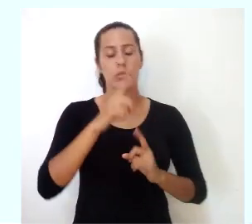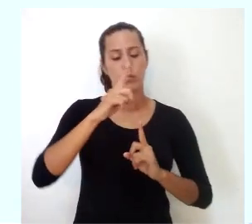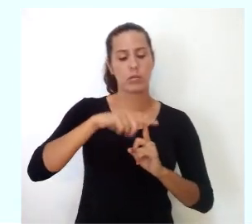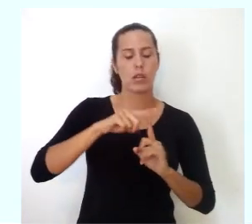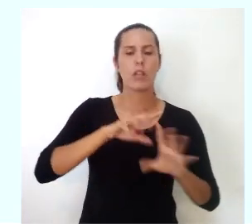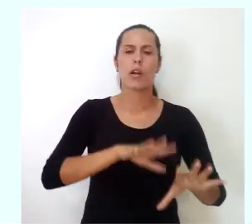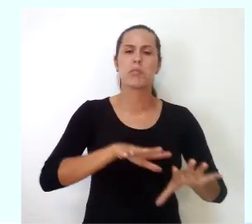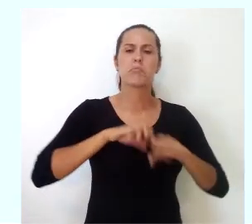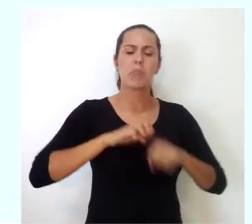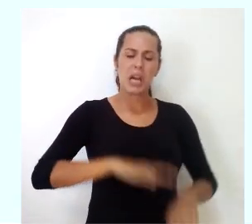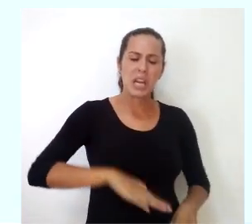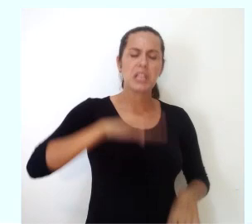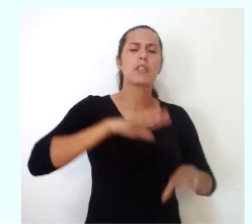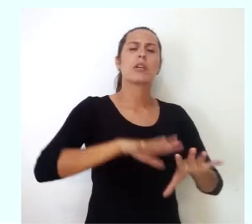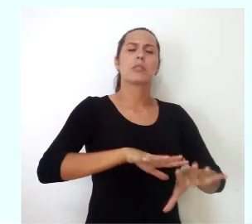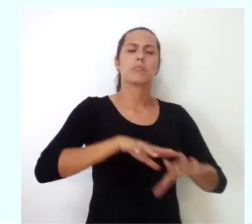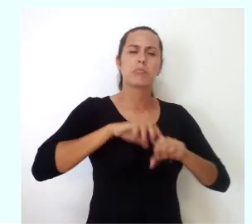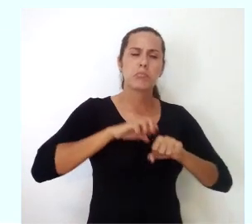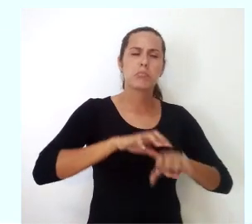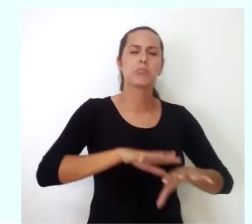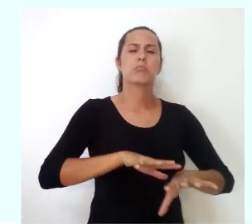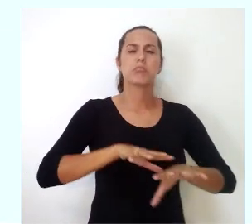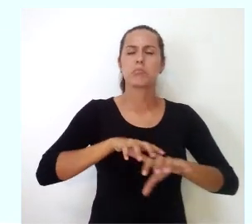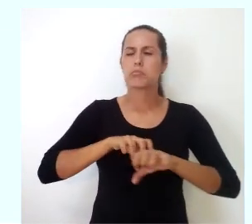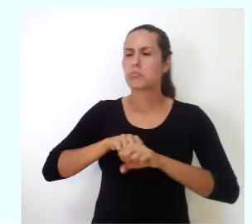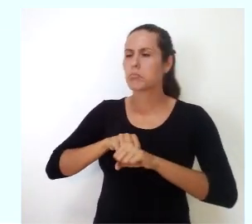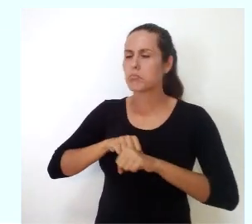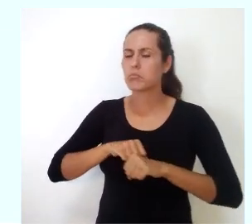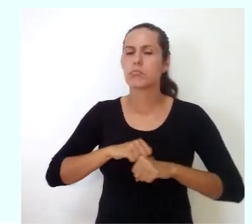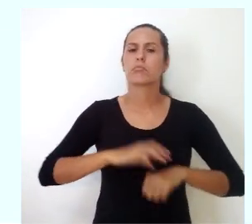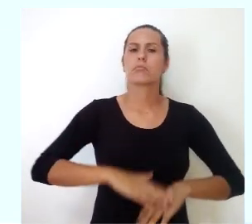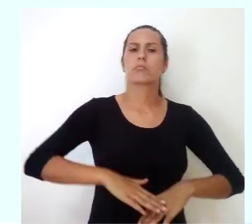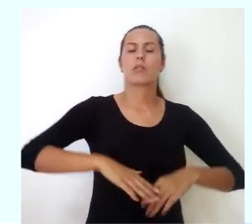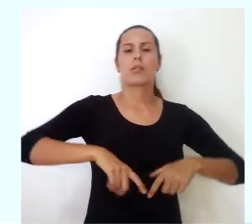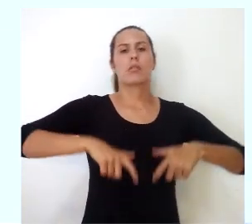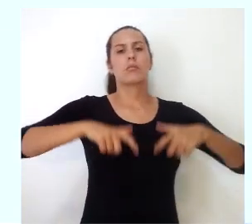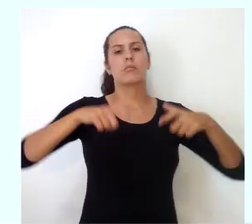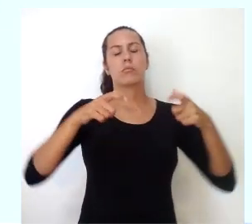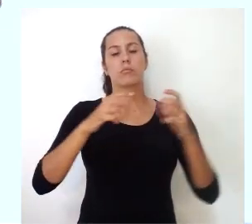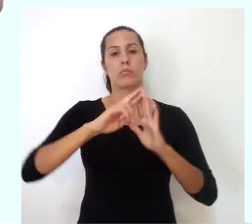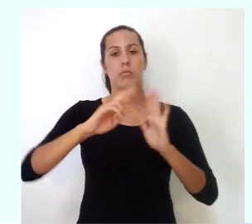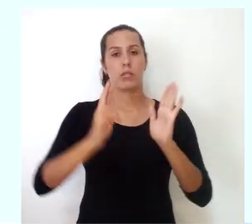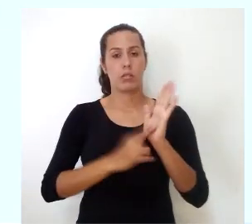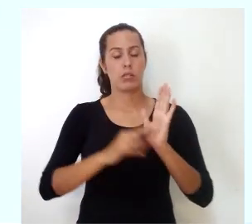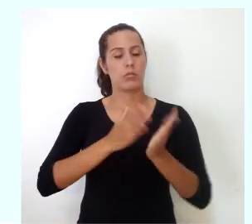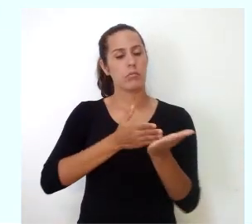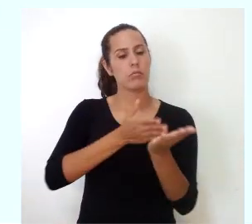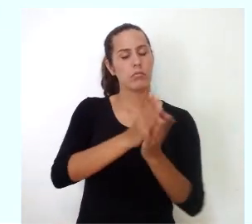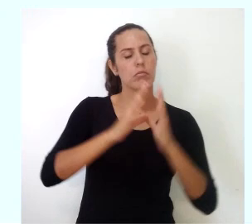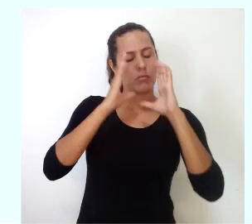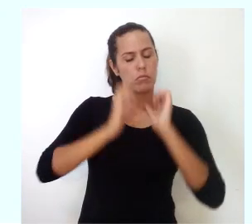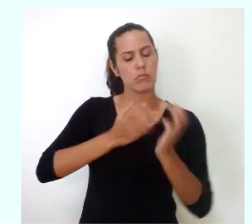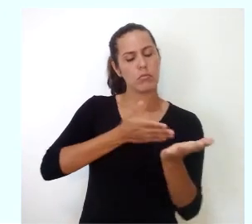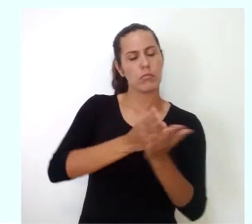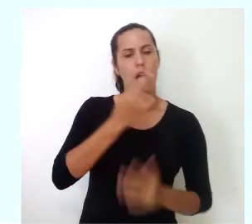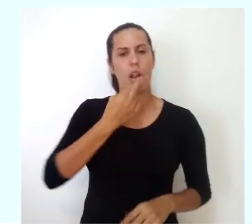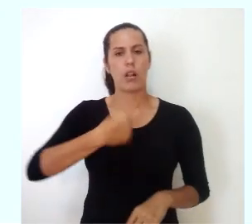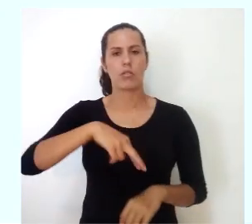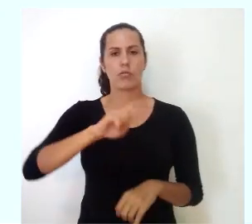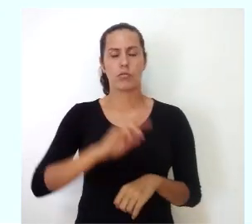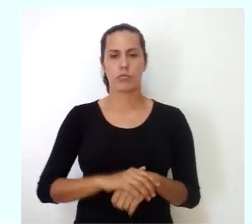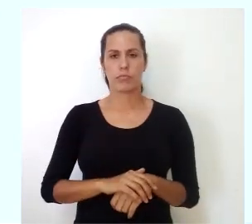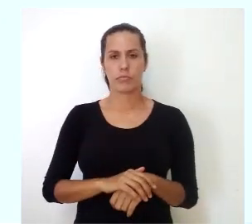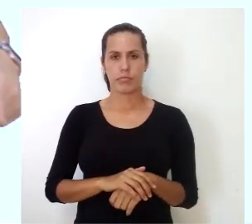recebendo, vai adquirindo a sua conduta religiosa, as normas que aquela determinada tradição